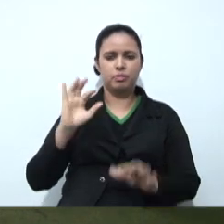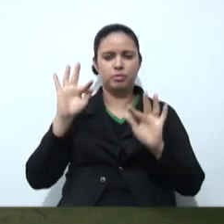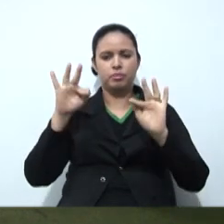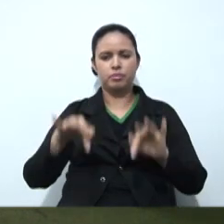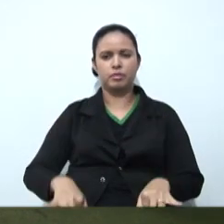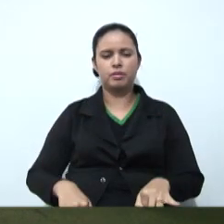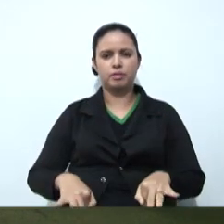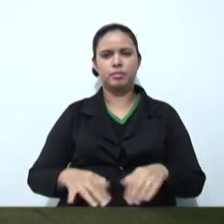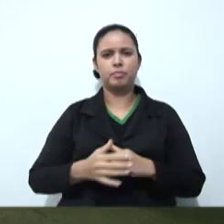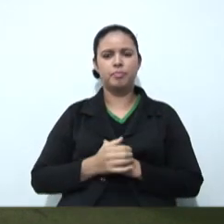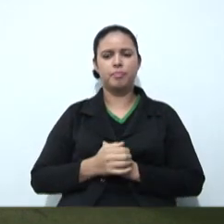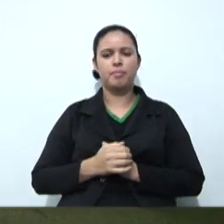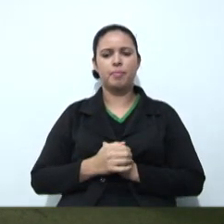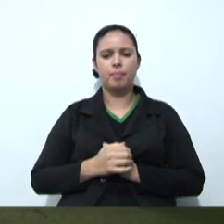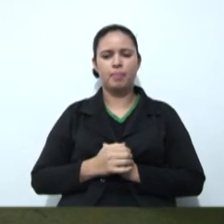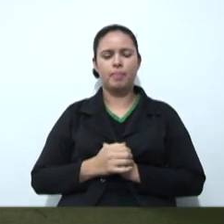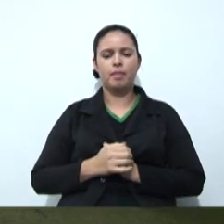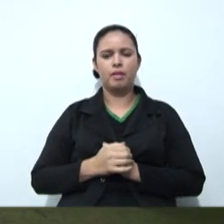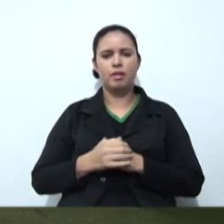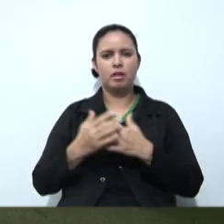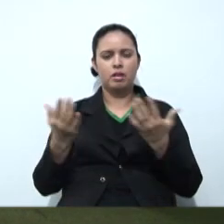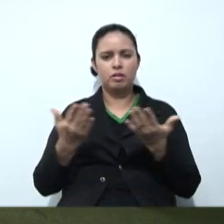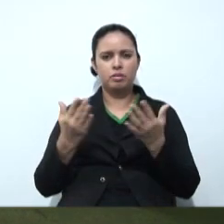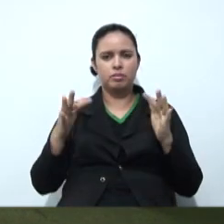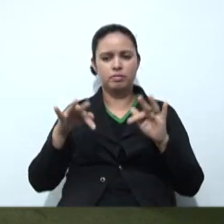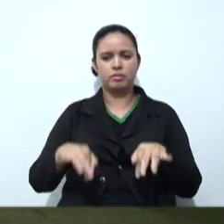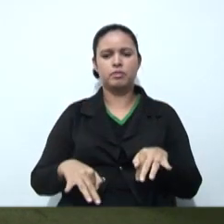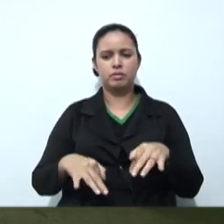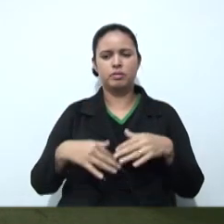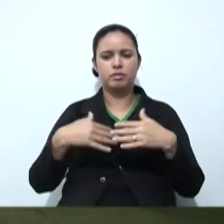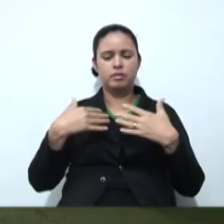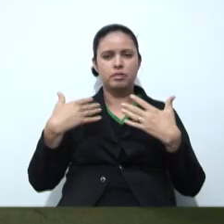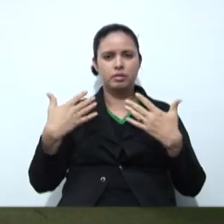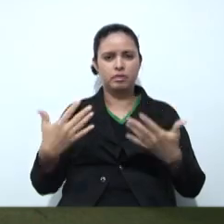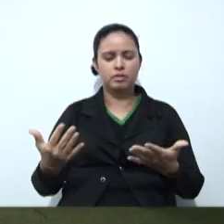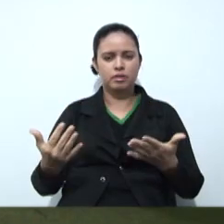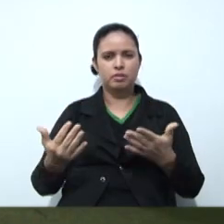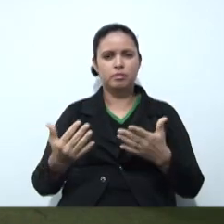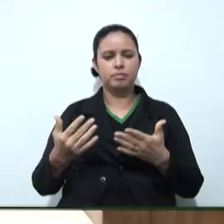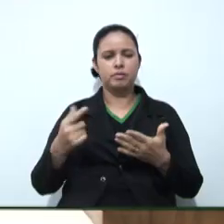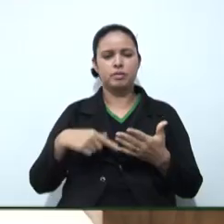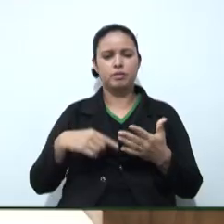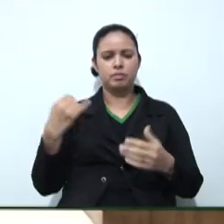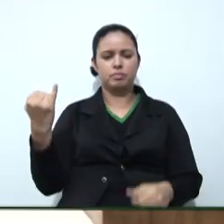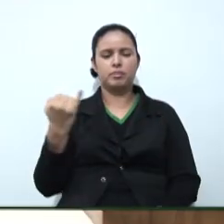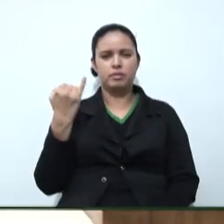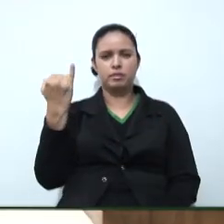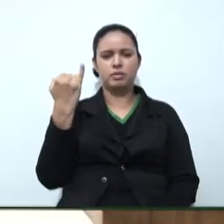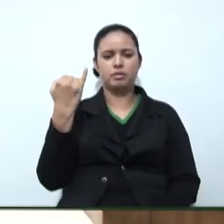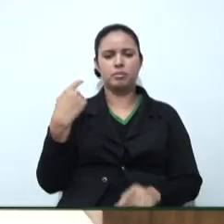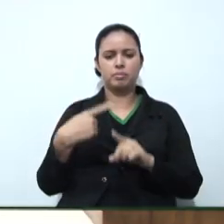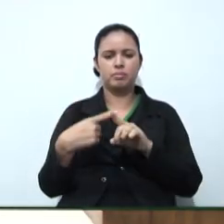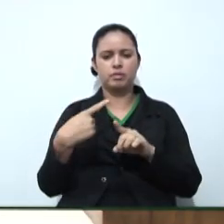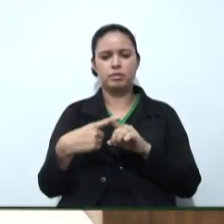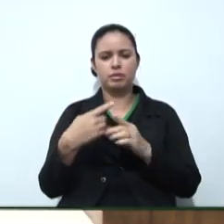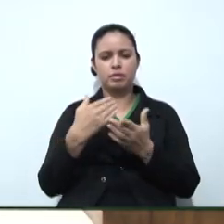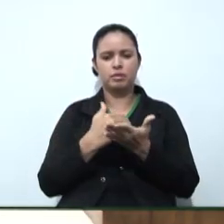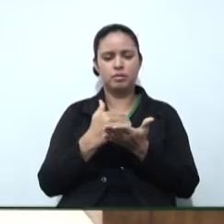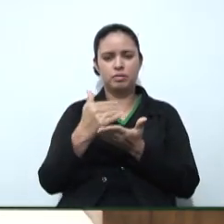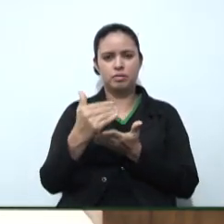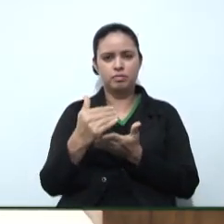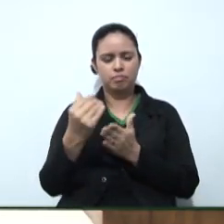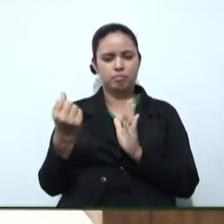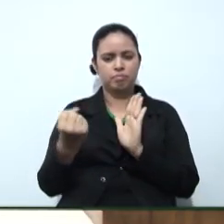mundo. Professor, o que o senhor achou dessa aula para a gente encerrar? Professor Alberto, foi muito importante porque a gente começou a